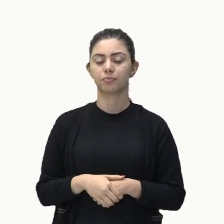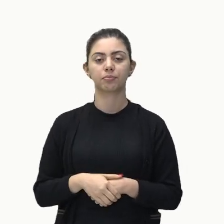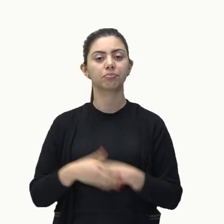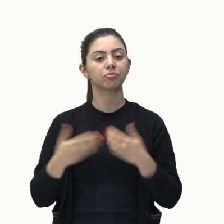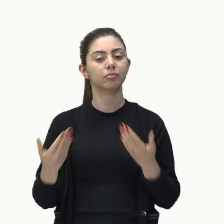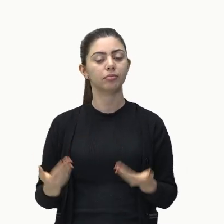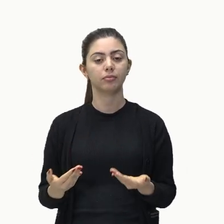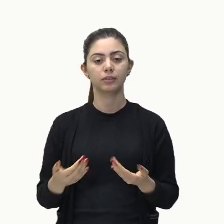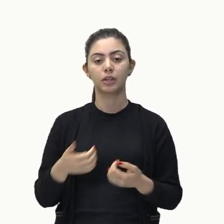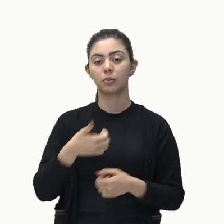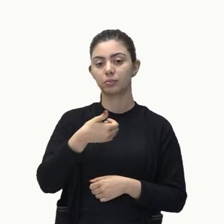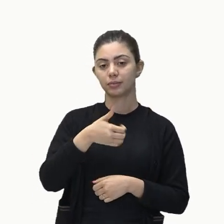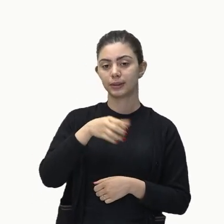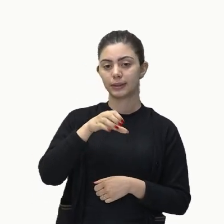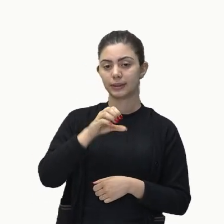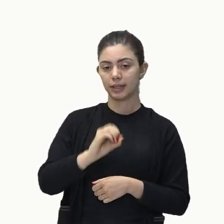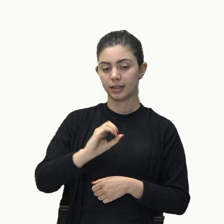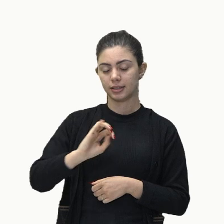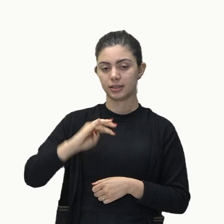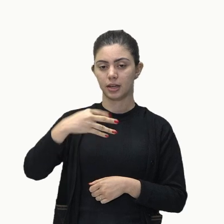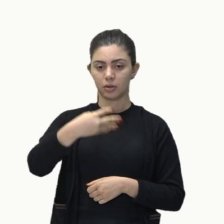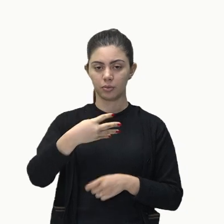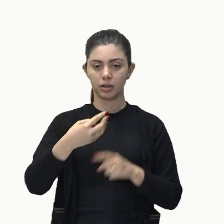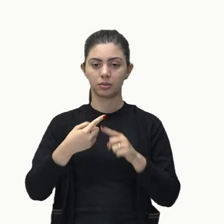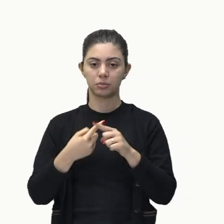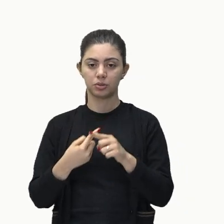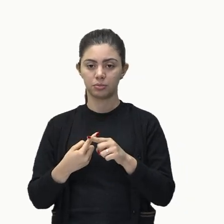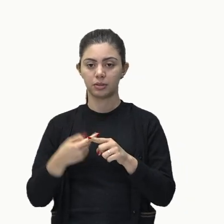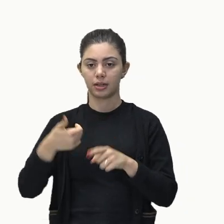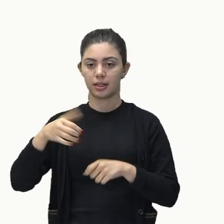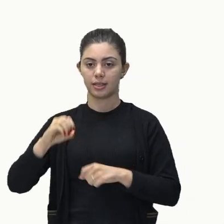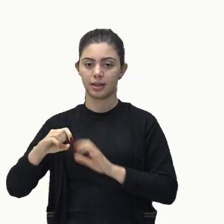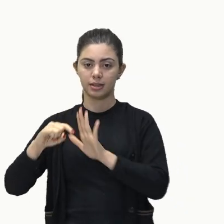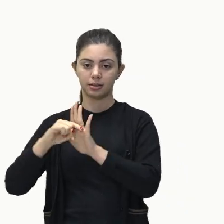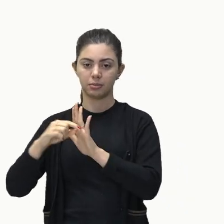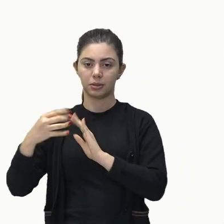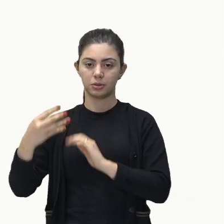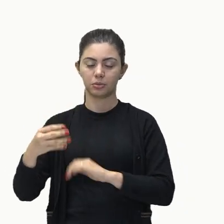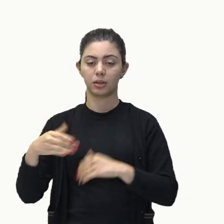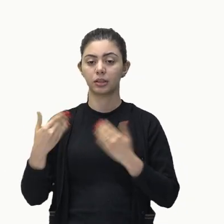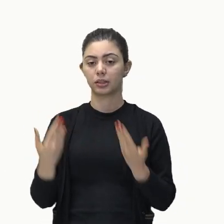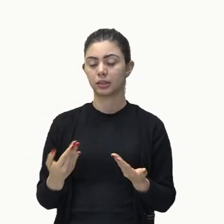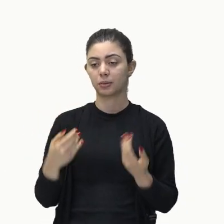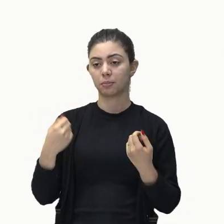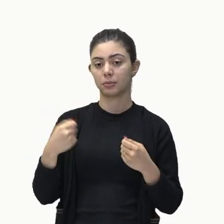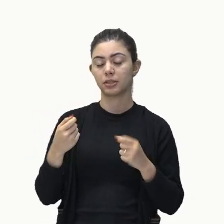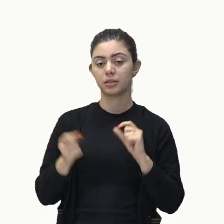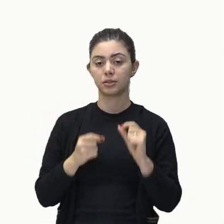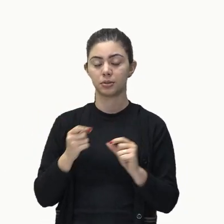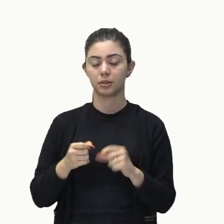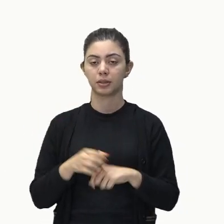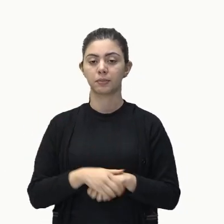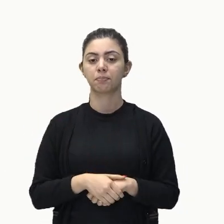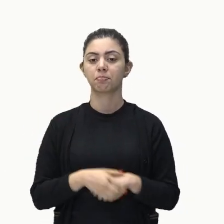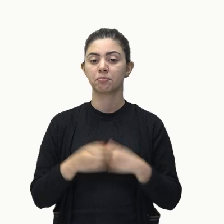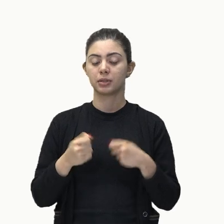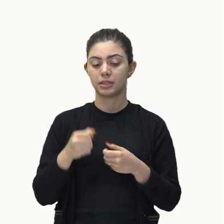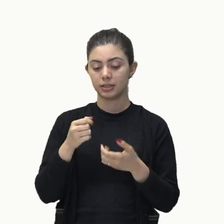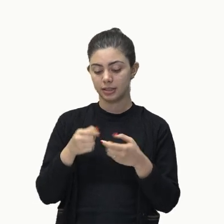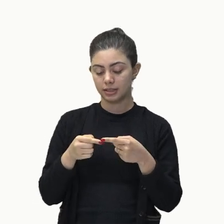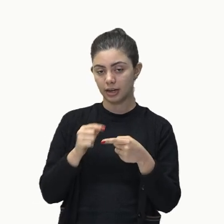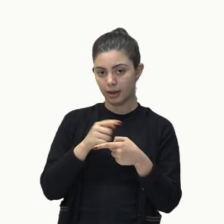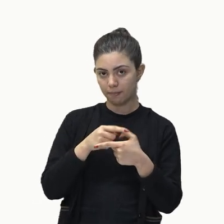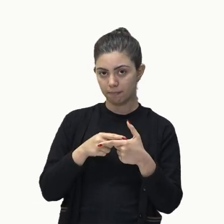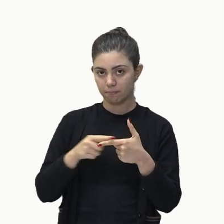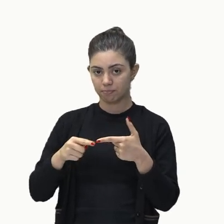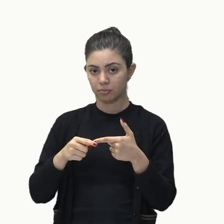Pessoal, 10 a quarta aqui, ó, multiplicado por 10 a menos 4, como eu tenho que conservar a base e somar os expoentes,